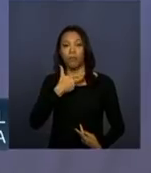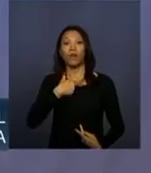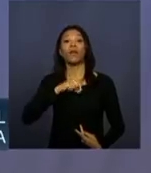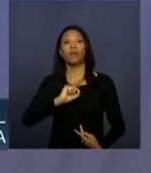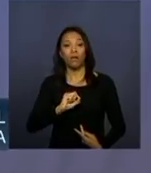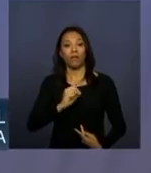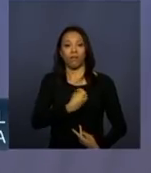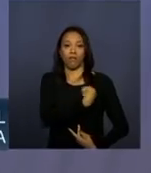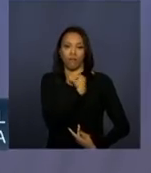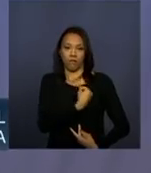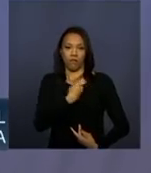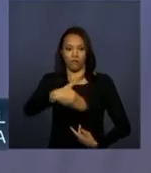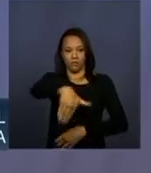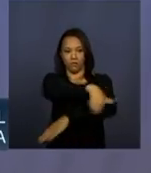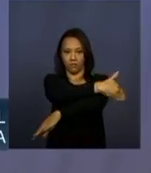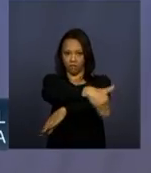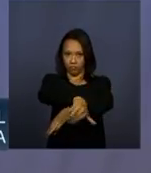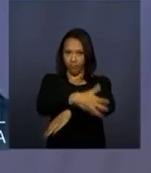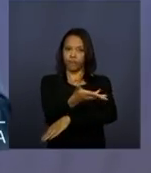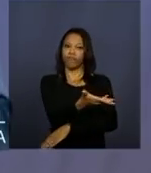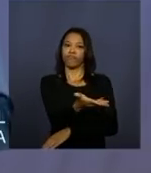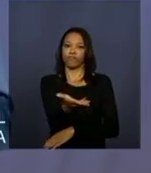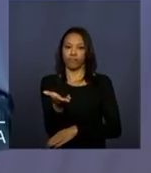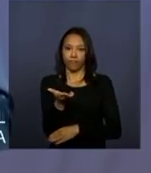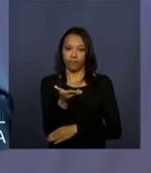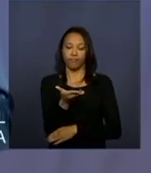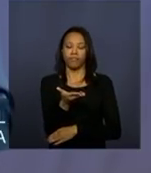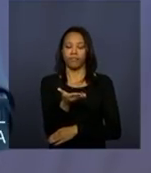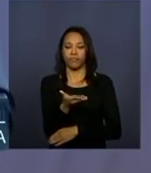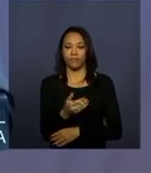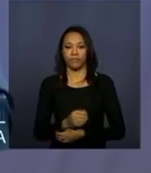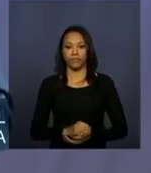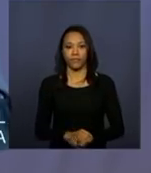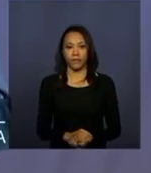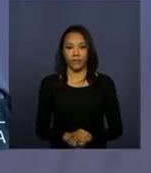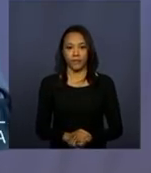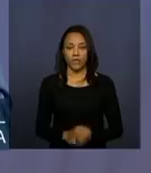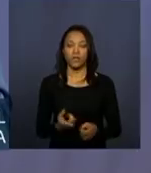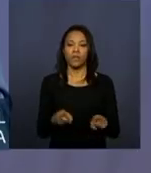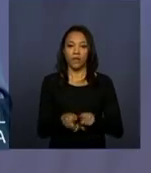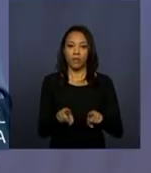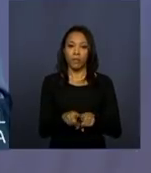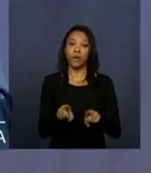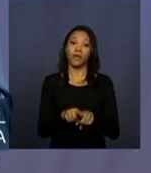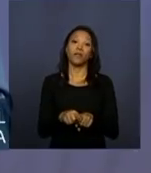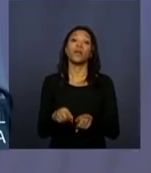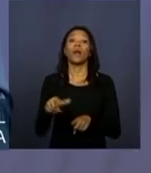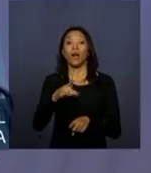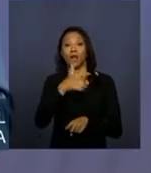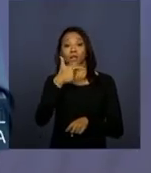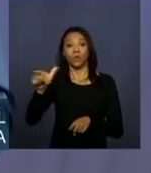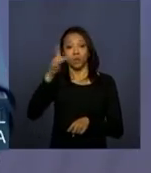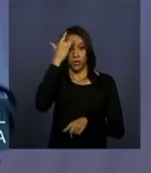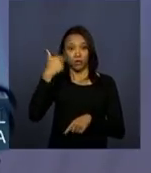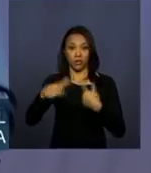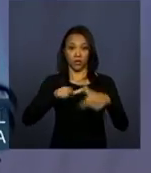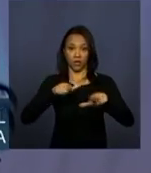em situação de rua e os catadores de material